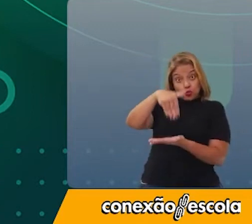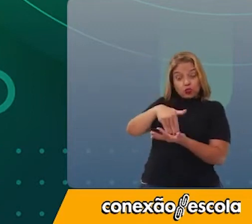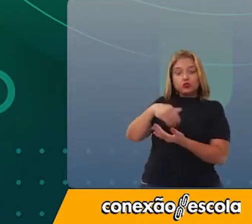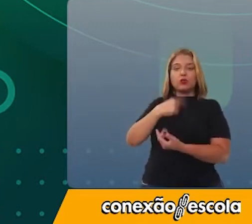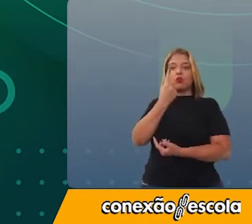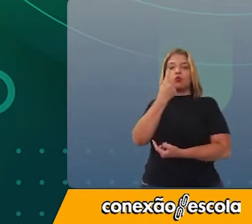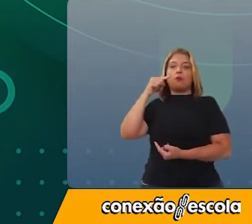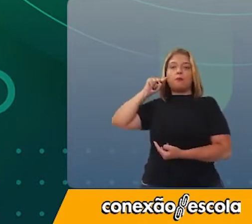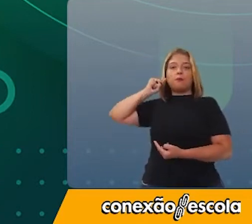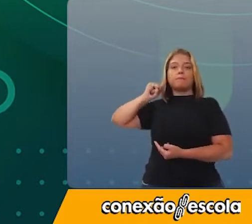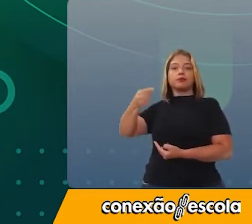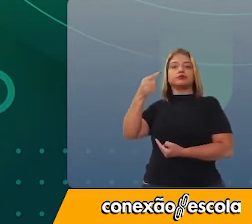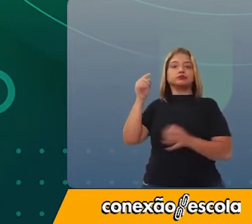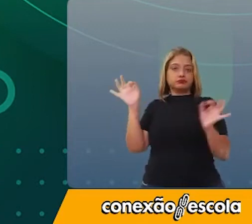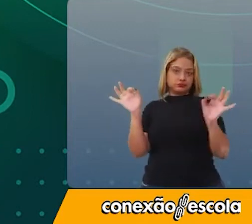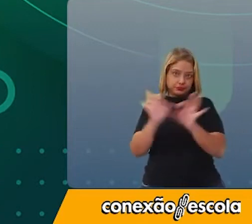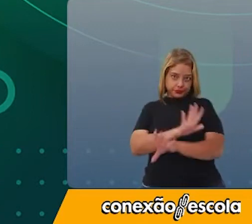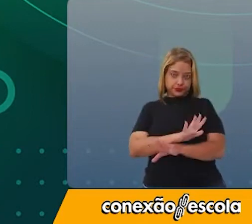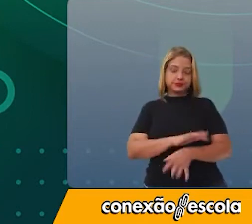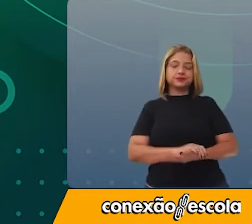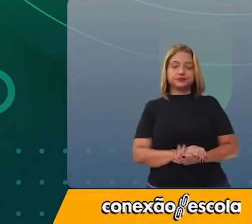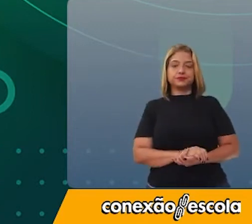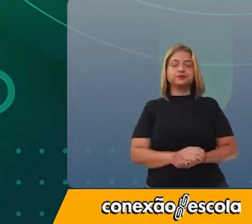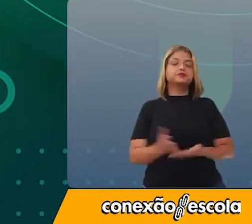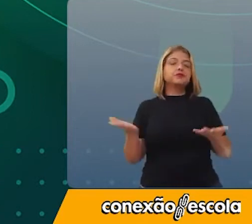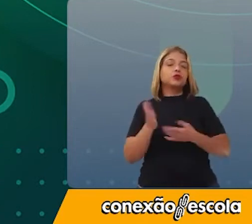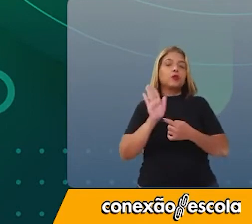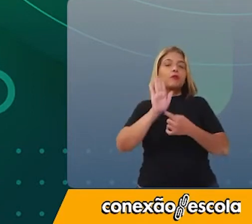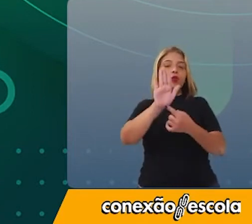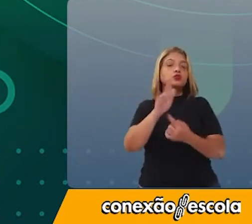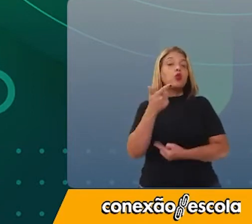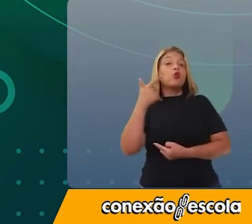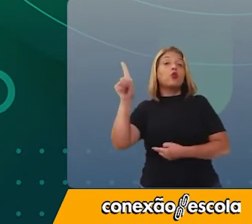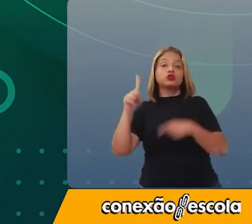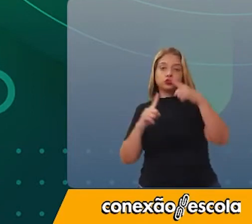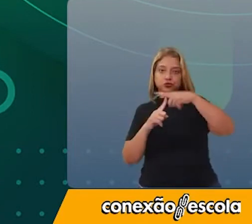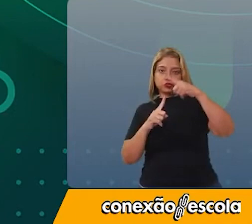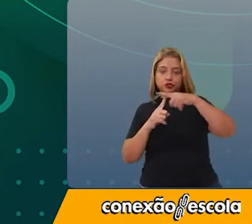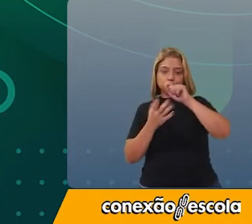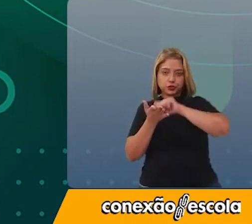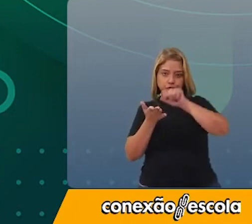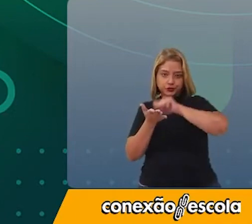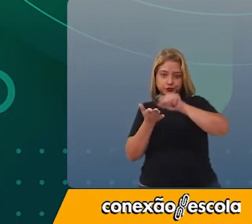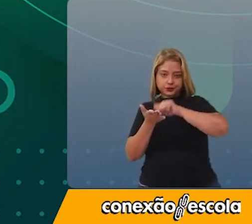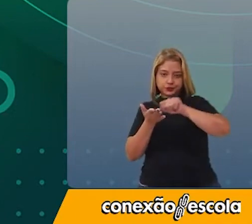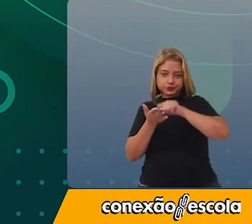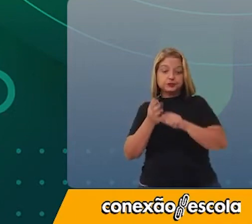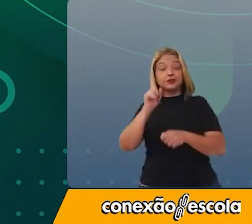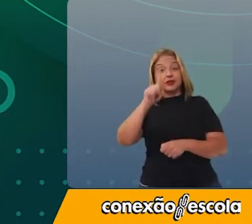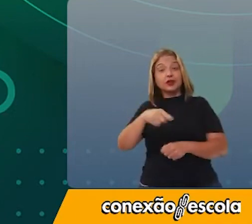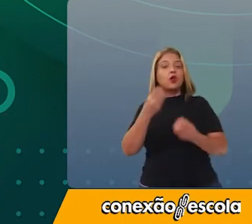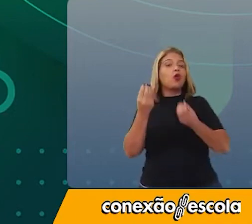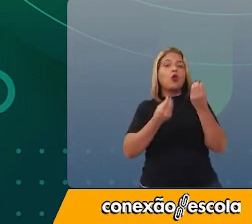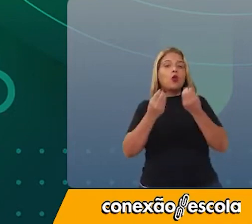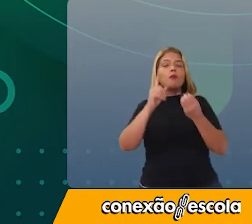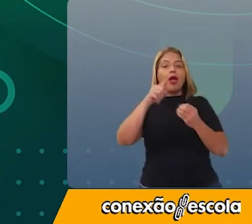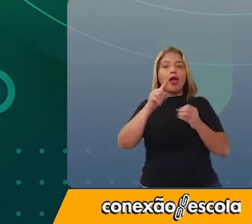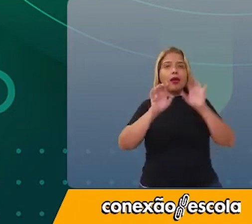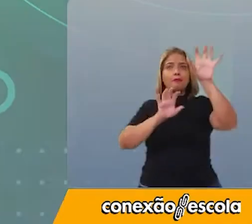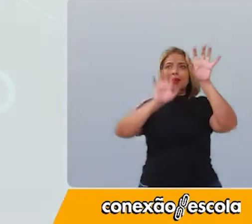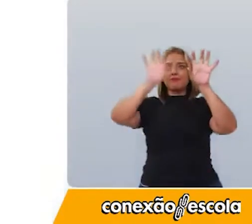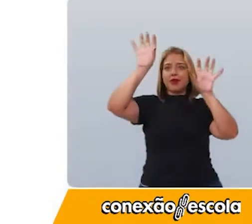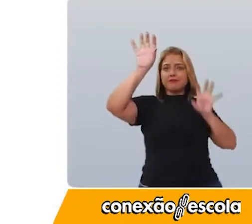ponto. Agora eu vou apresentar para você outro formato de anotação, que é a anotação em forma de